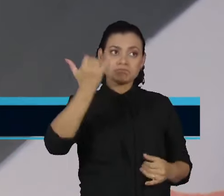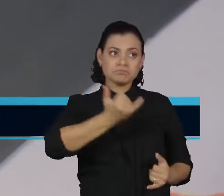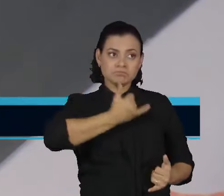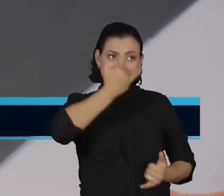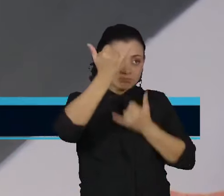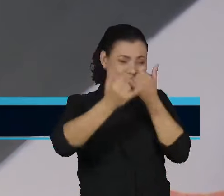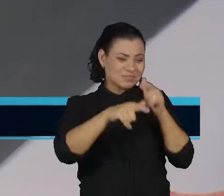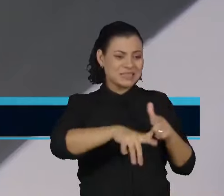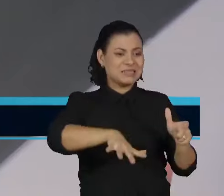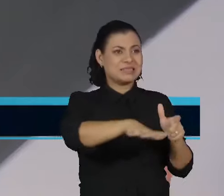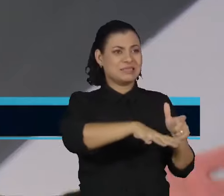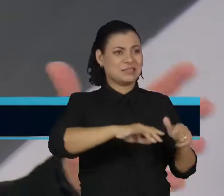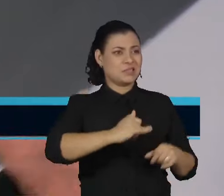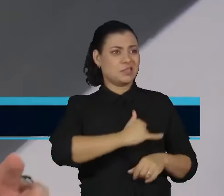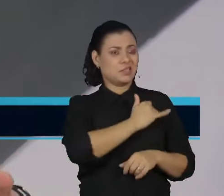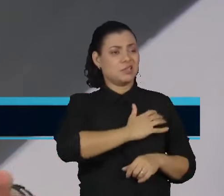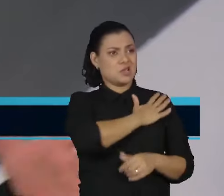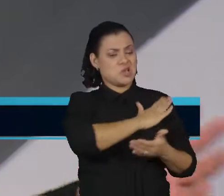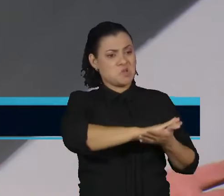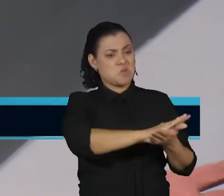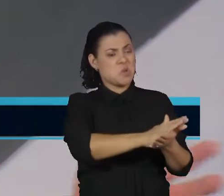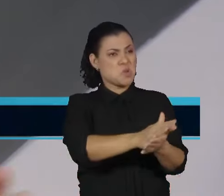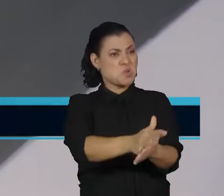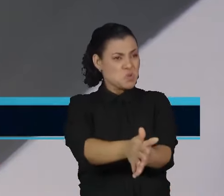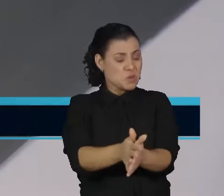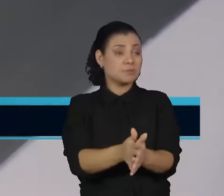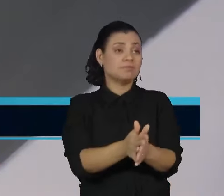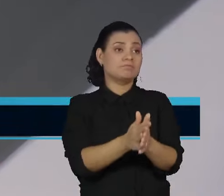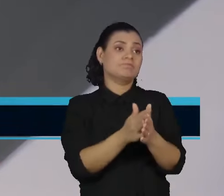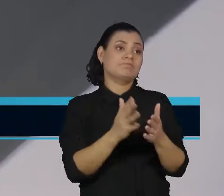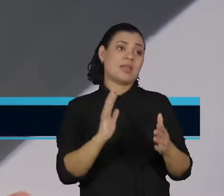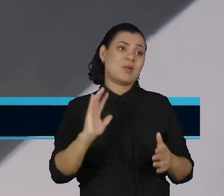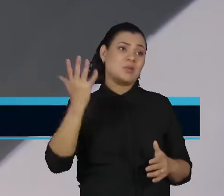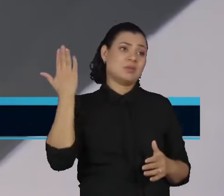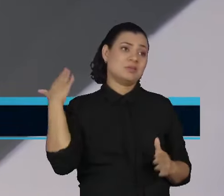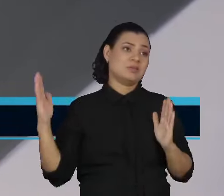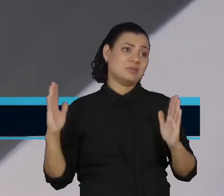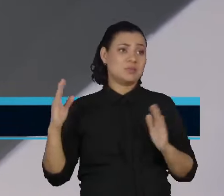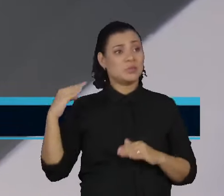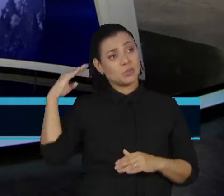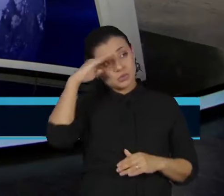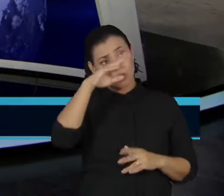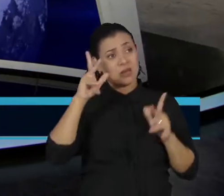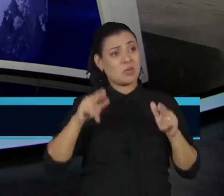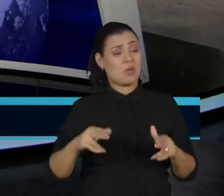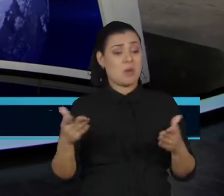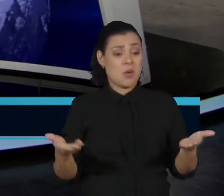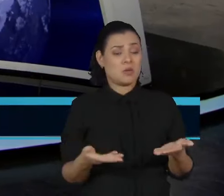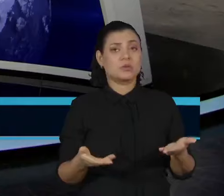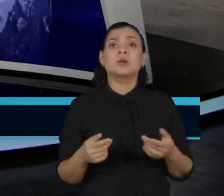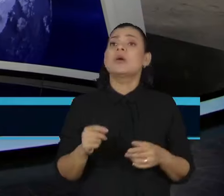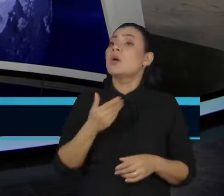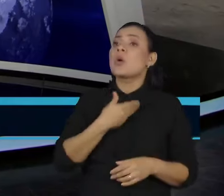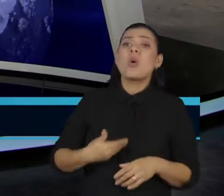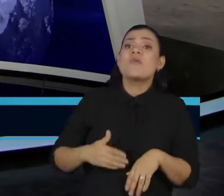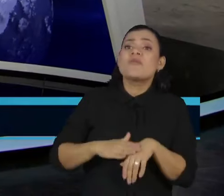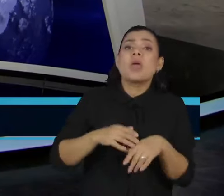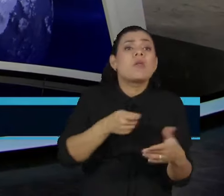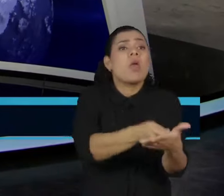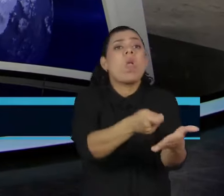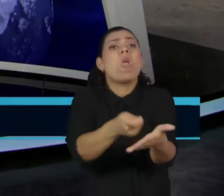na reserva Yanomami estão iguais ou maiores do que ocorria no governo Bolsonaro. Quem o governo deveria pressionar que não está